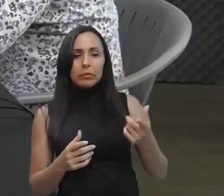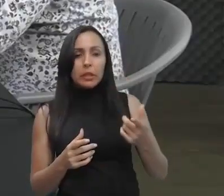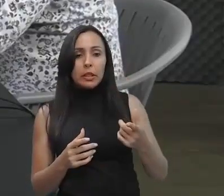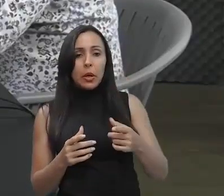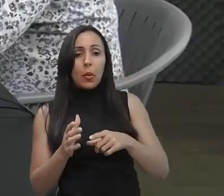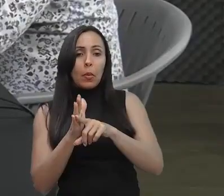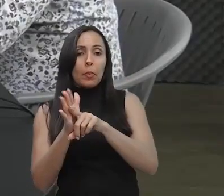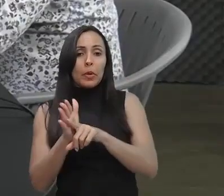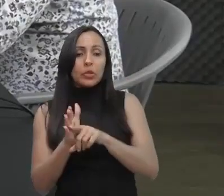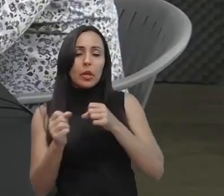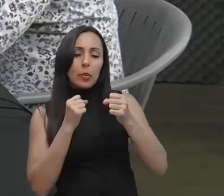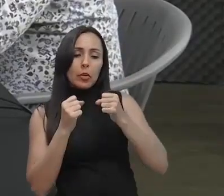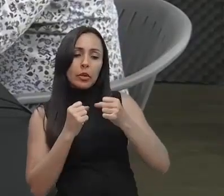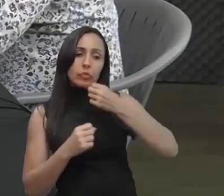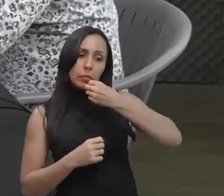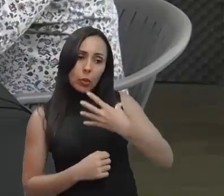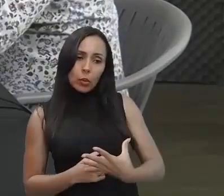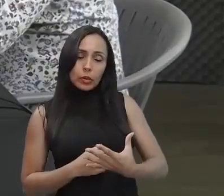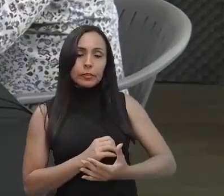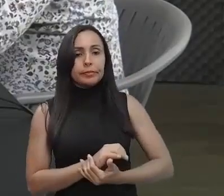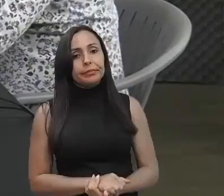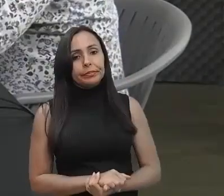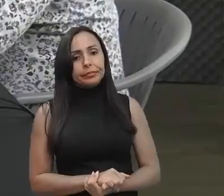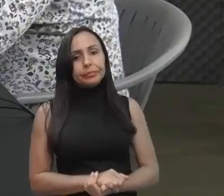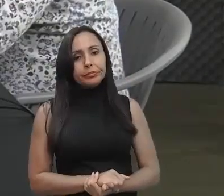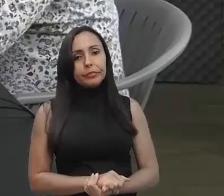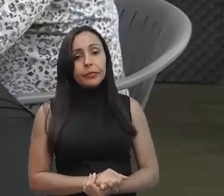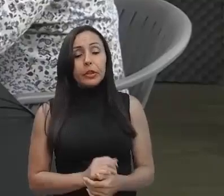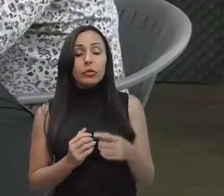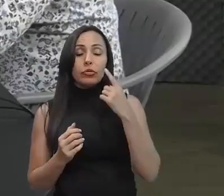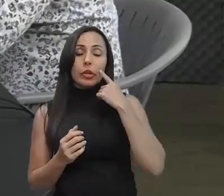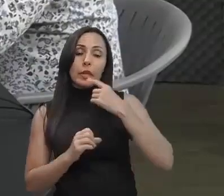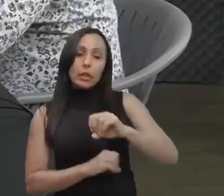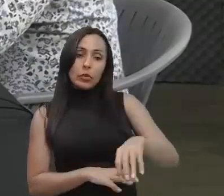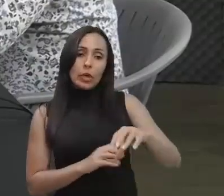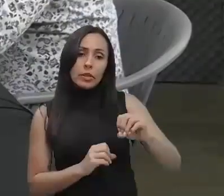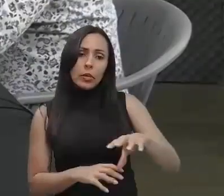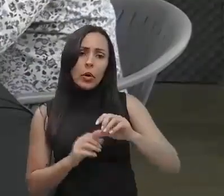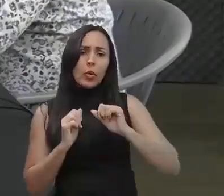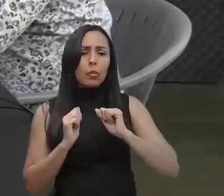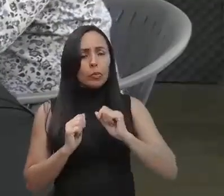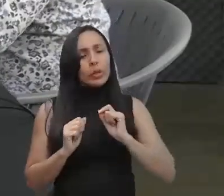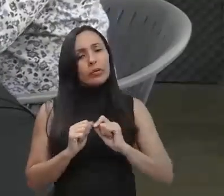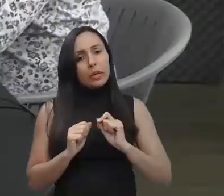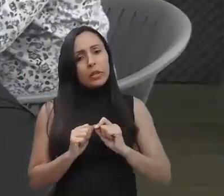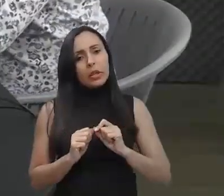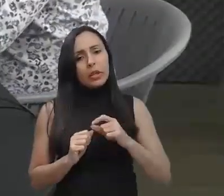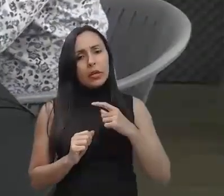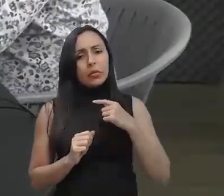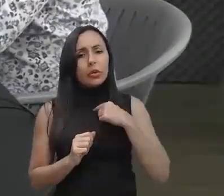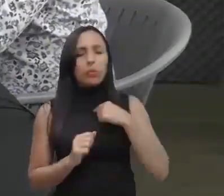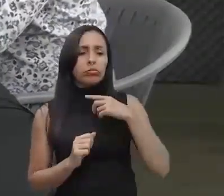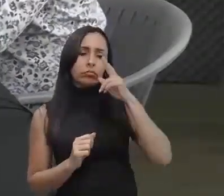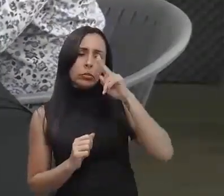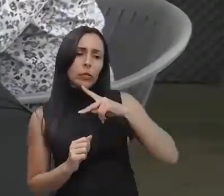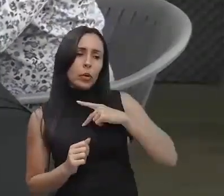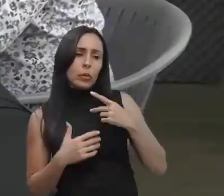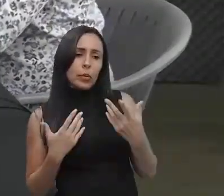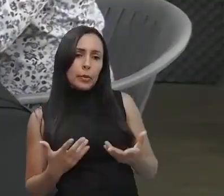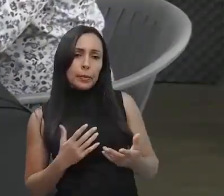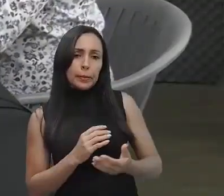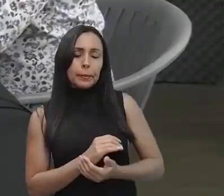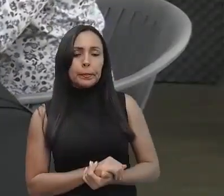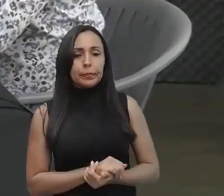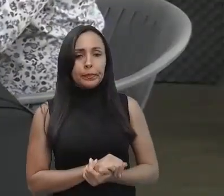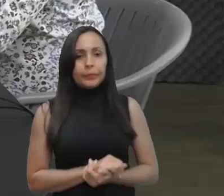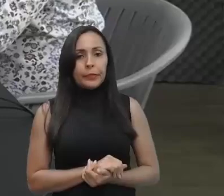aí eh quando eu cheguei na educação eu vi que eu podia fazer o que eu queria uhum pauta que eu sugeria acatavam tá Que